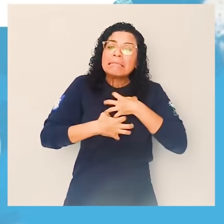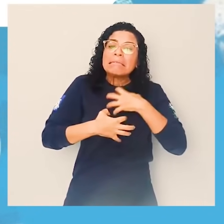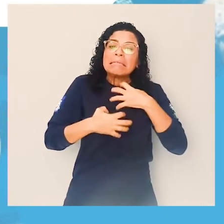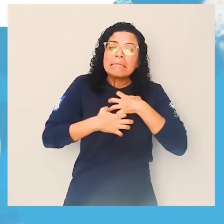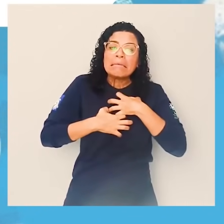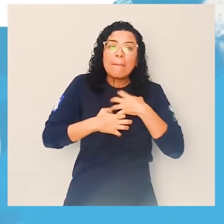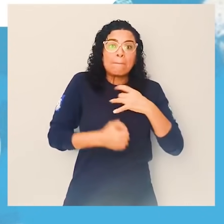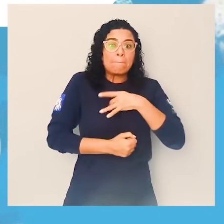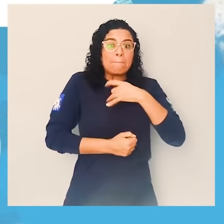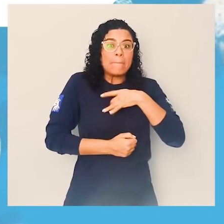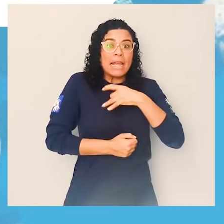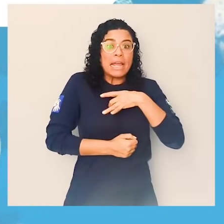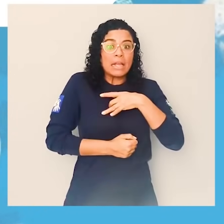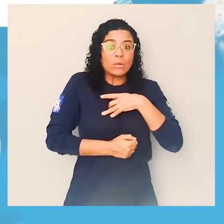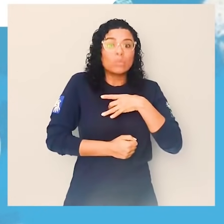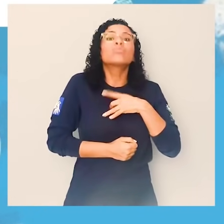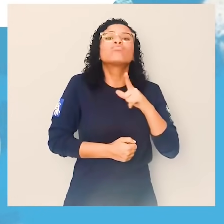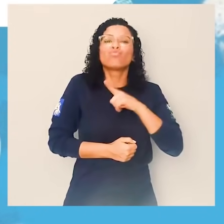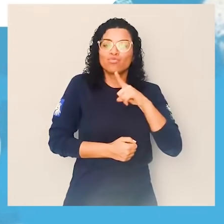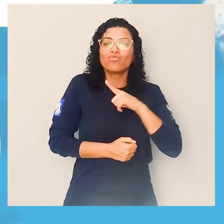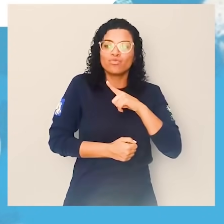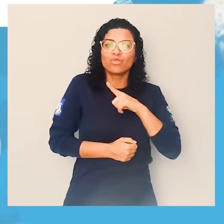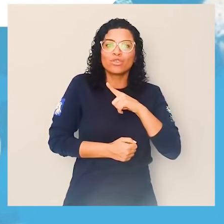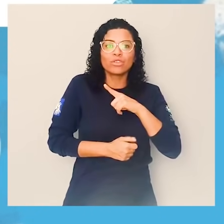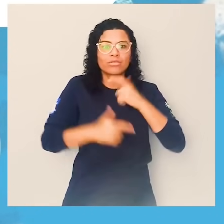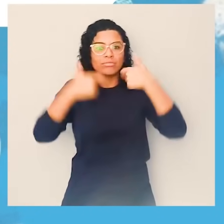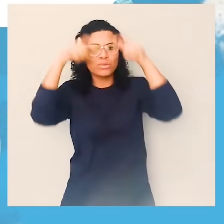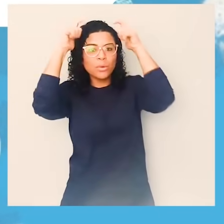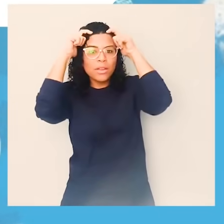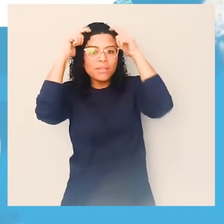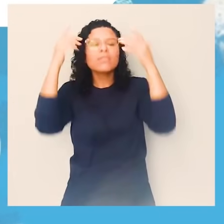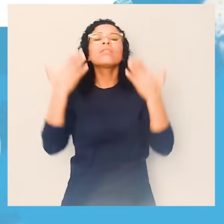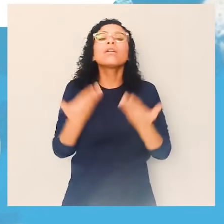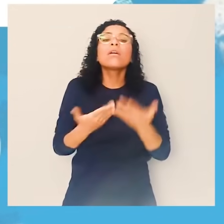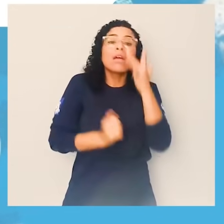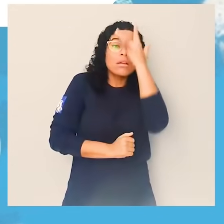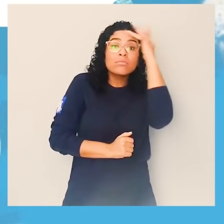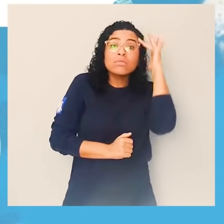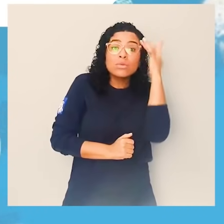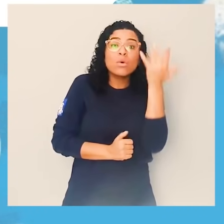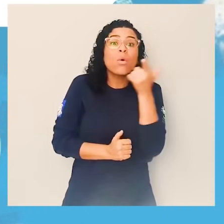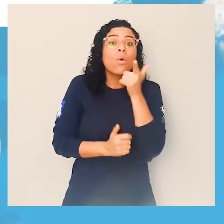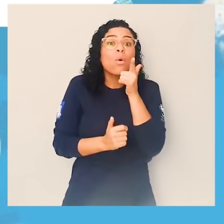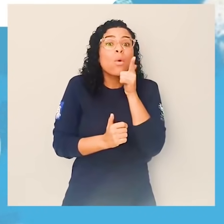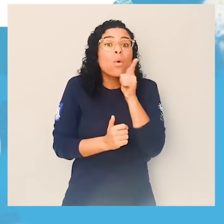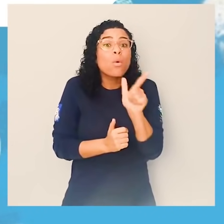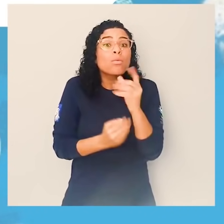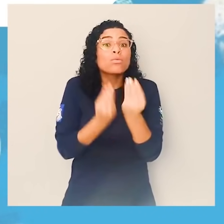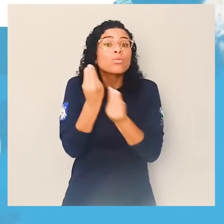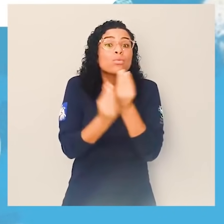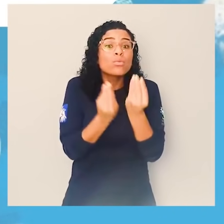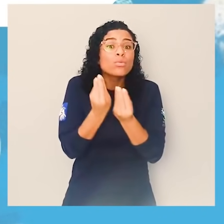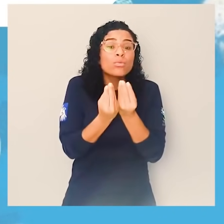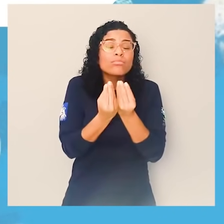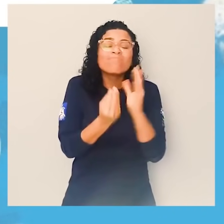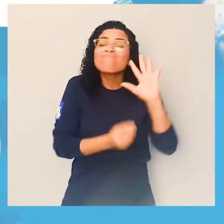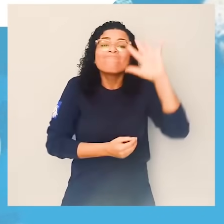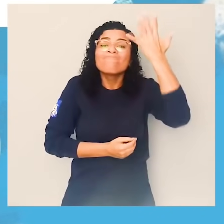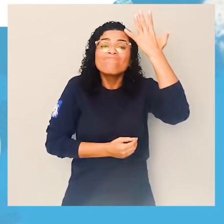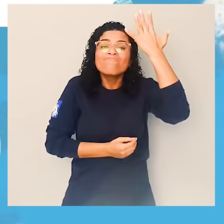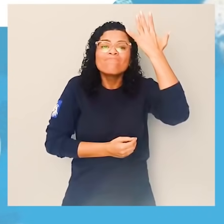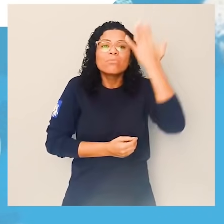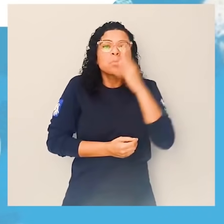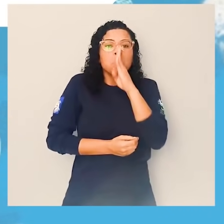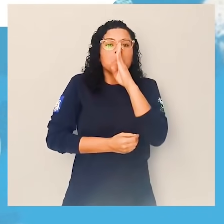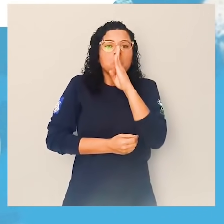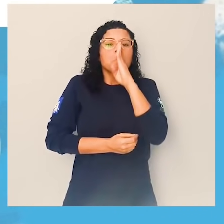rei. E de tanto ficarem caladas, as pessoas foram esquecendo como é que se falava. Até que